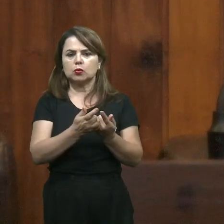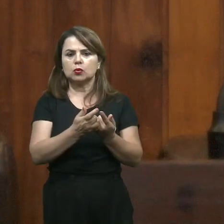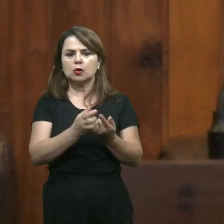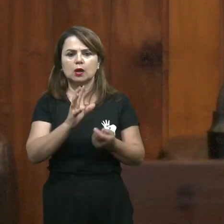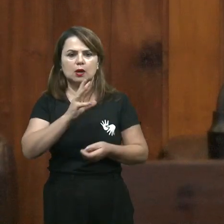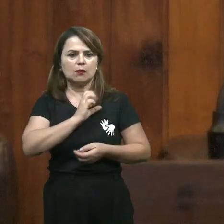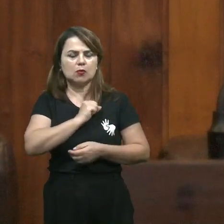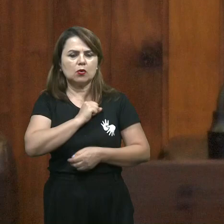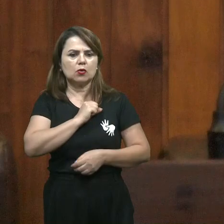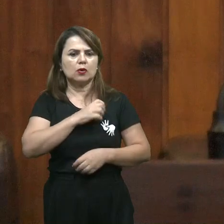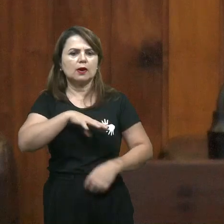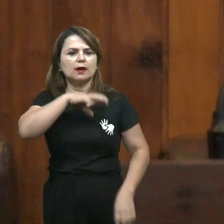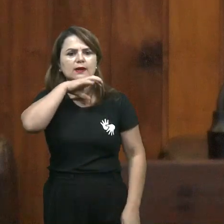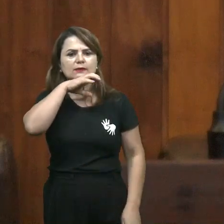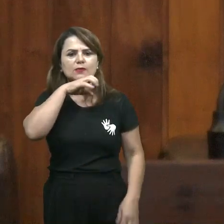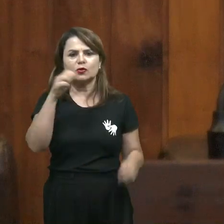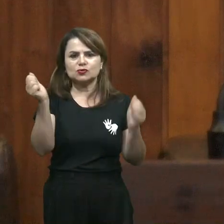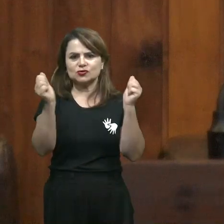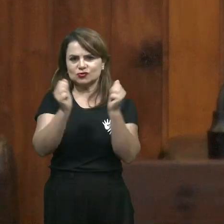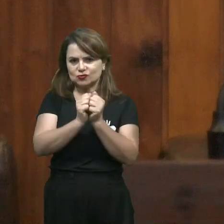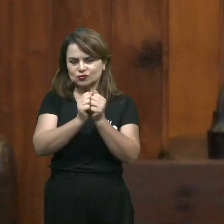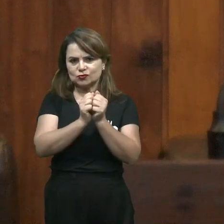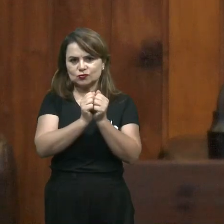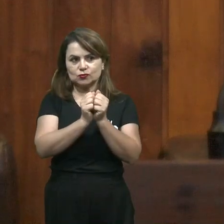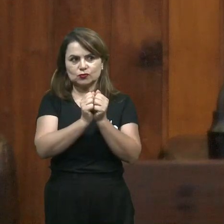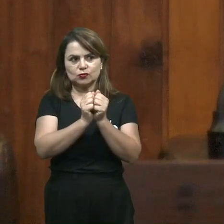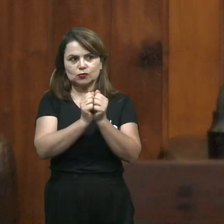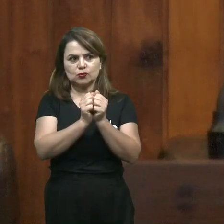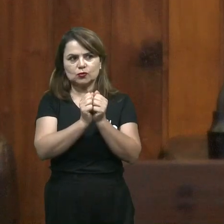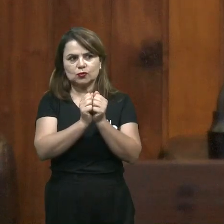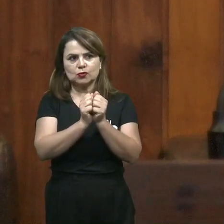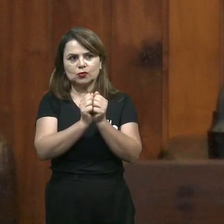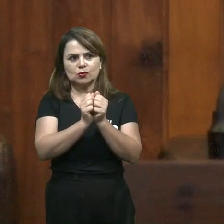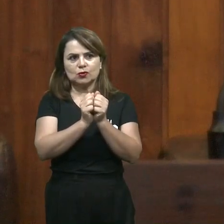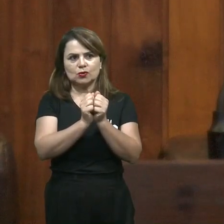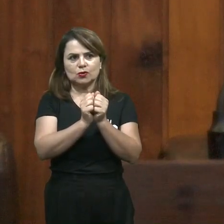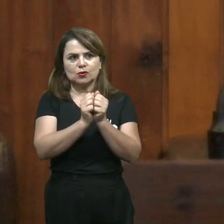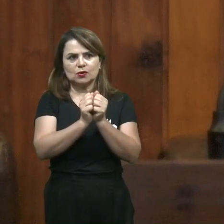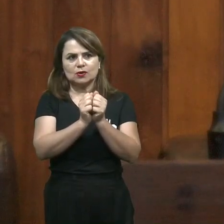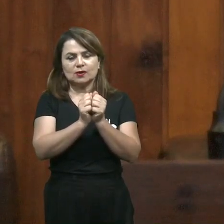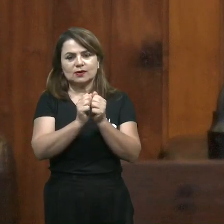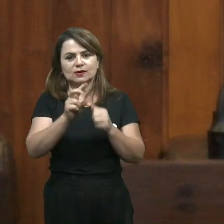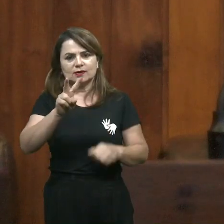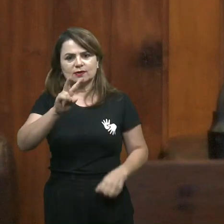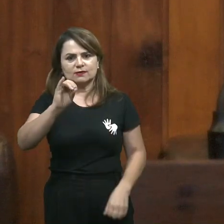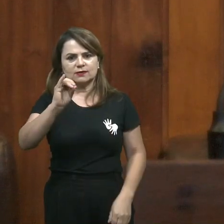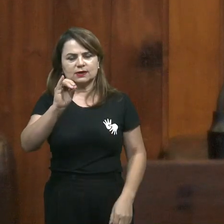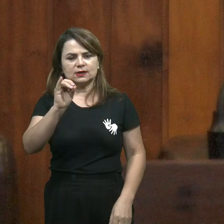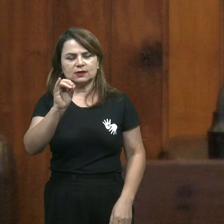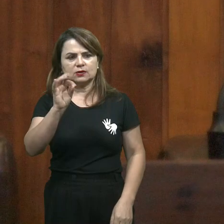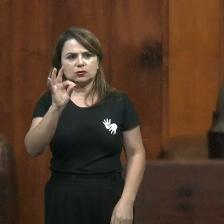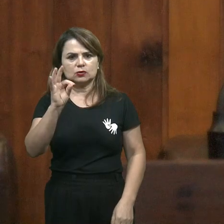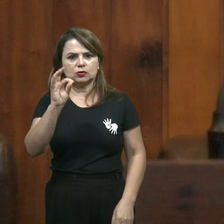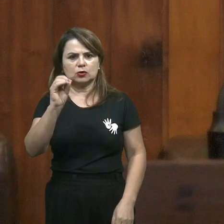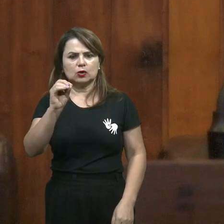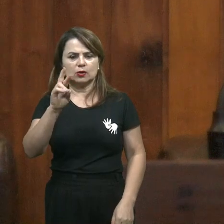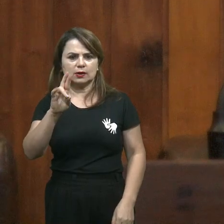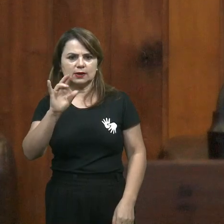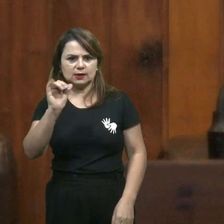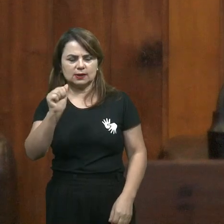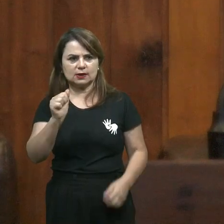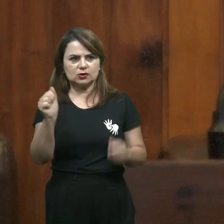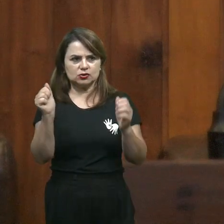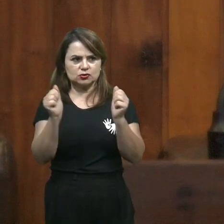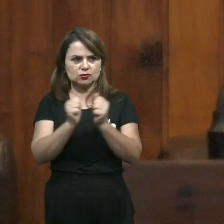a Vitória, que estivemos em viagem